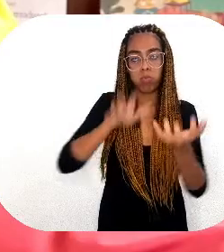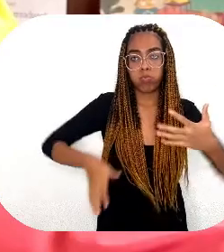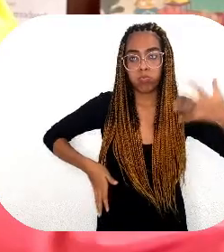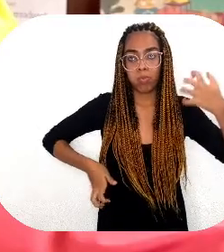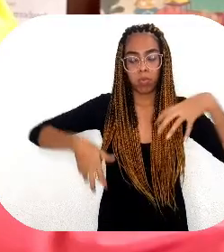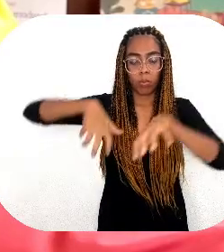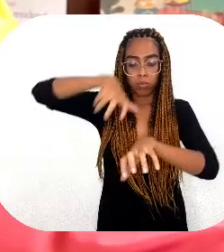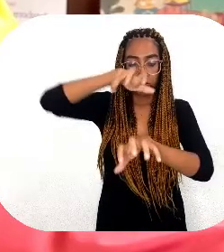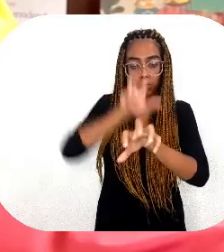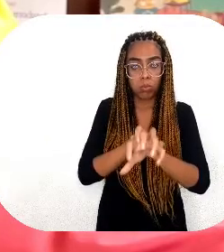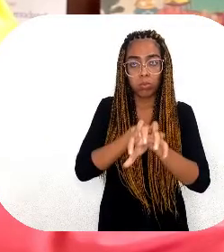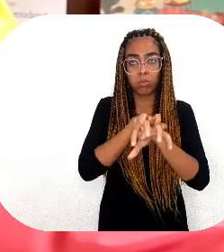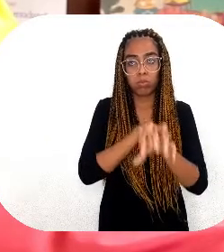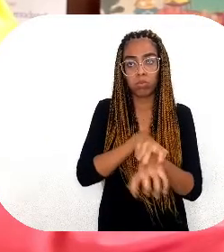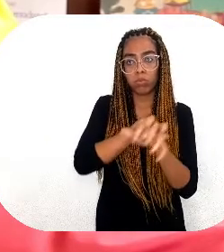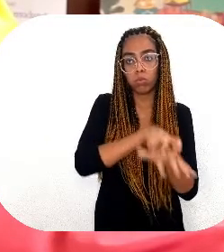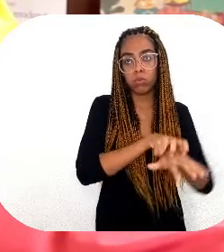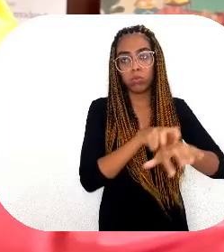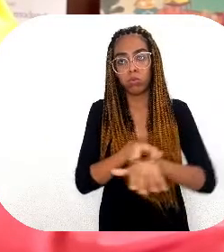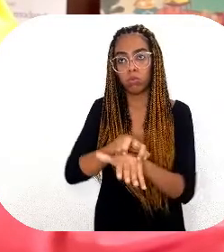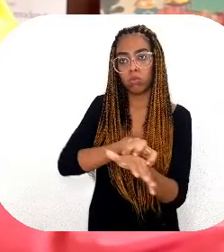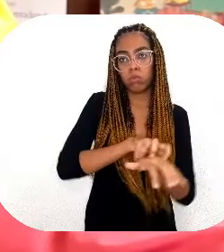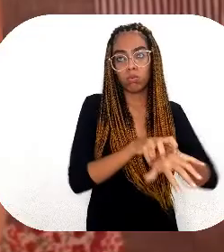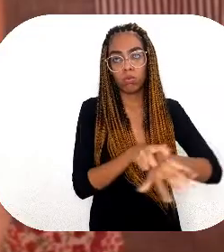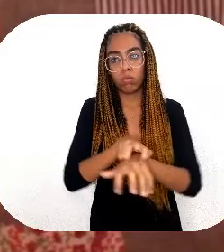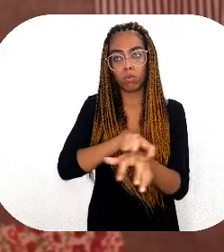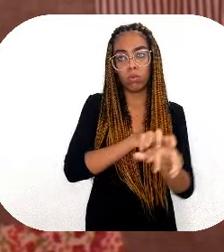do crocodilo. E o crocodilo